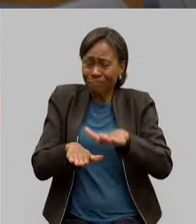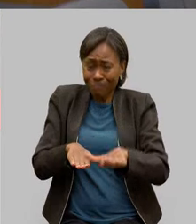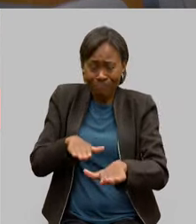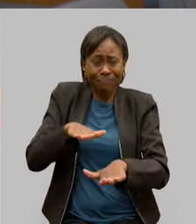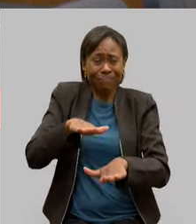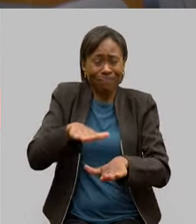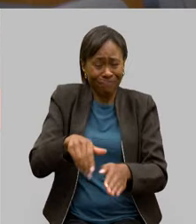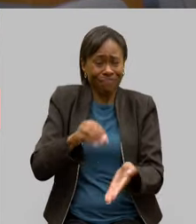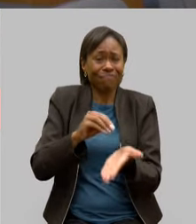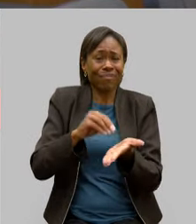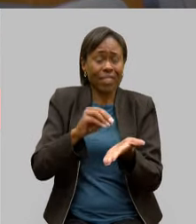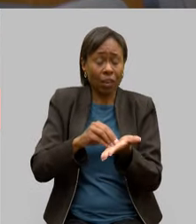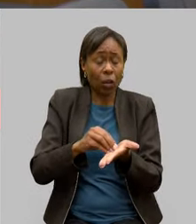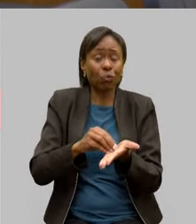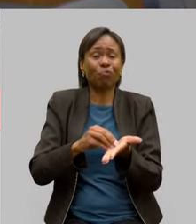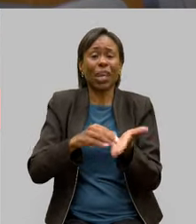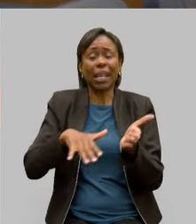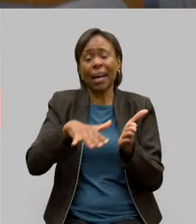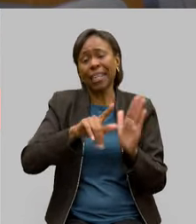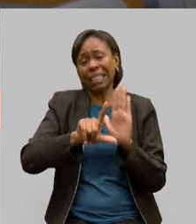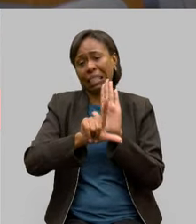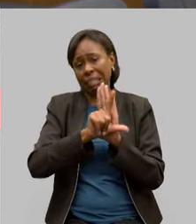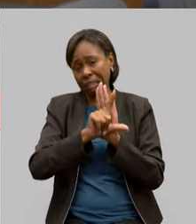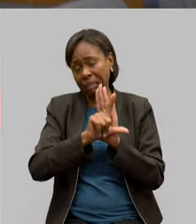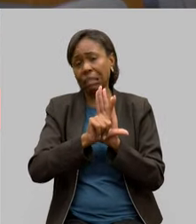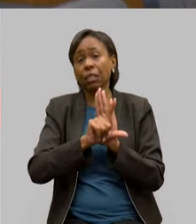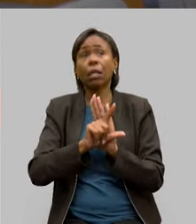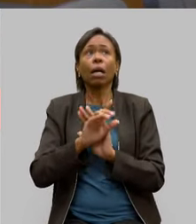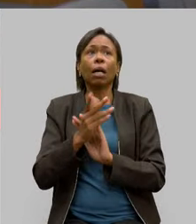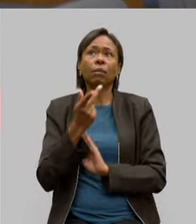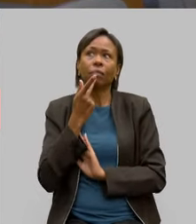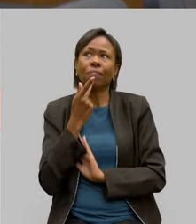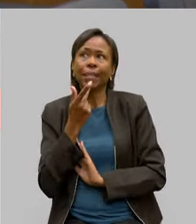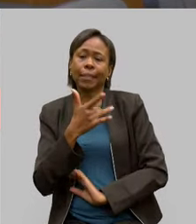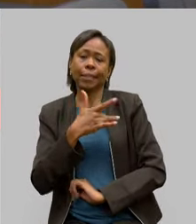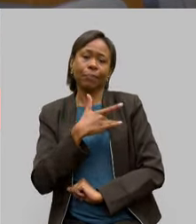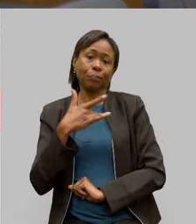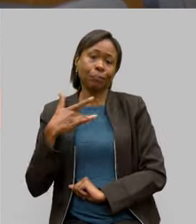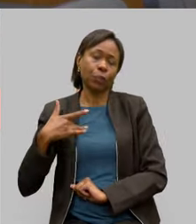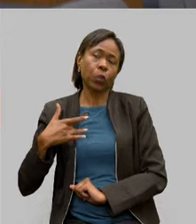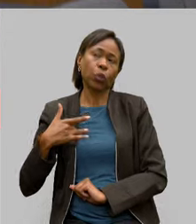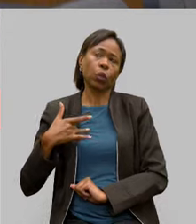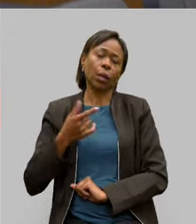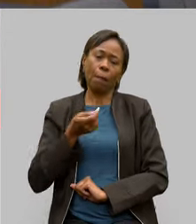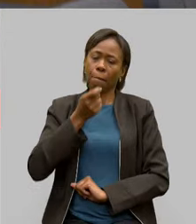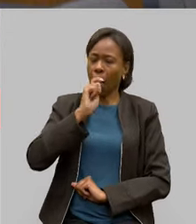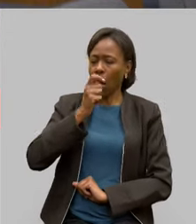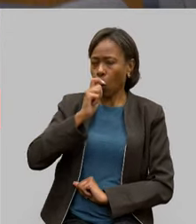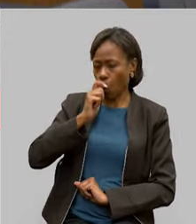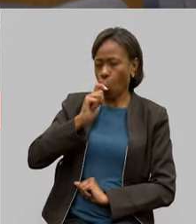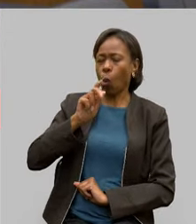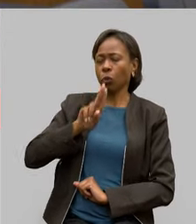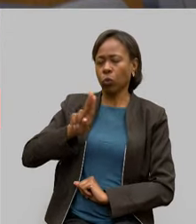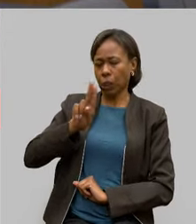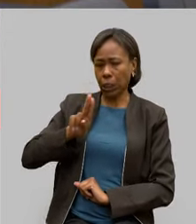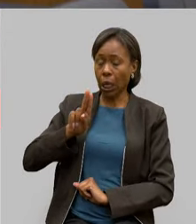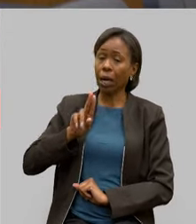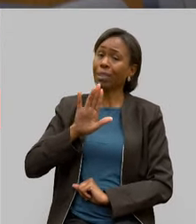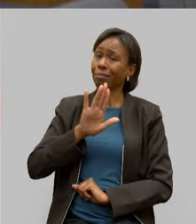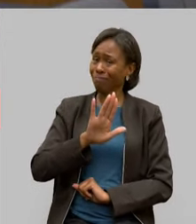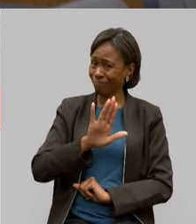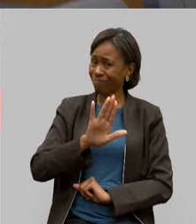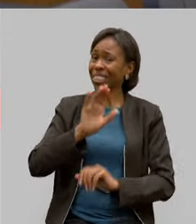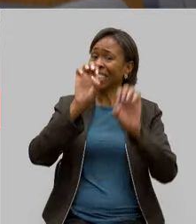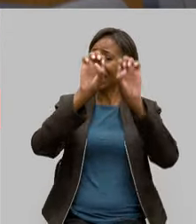de legislação e quando a gente fala de saúde fala de do uso da maconha a gente precisa de construir infraestrutura nesse